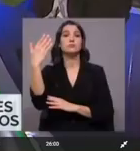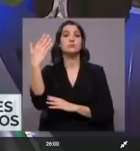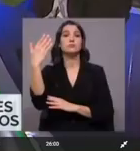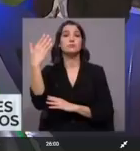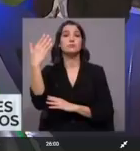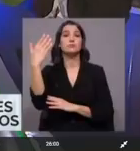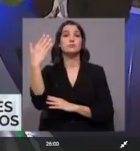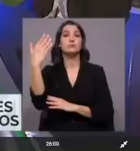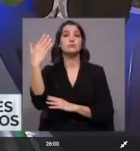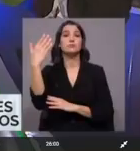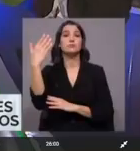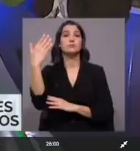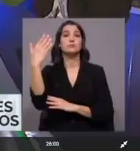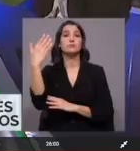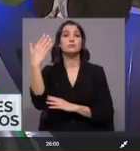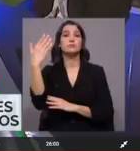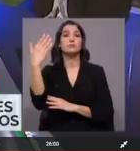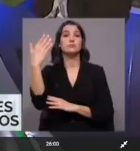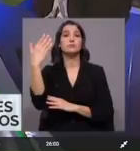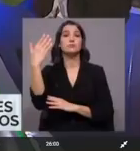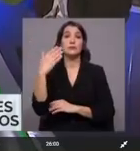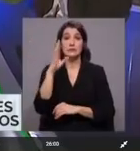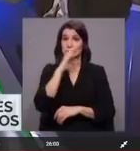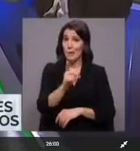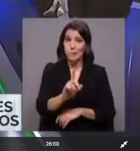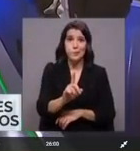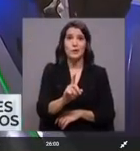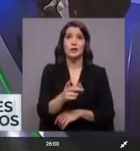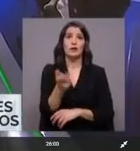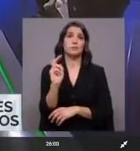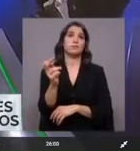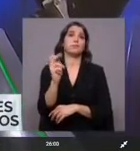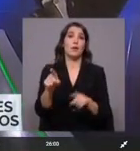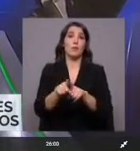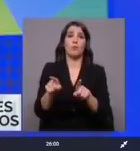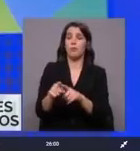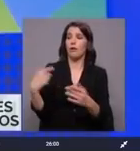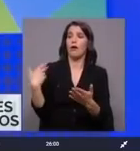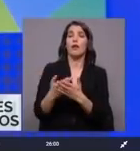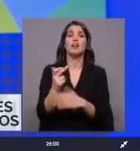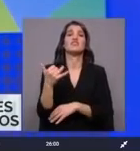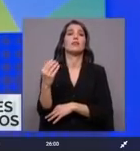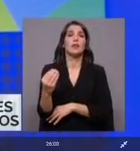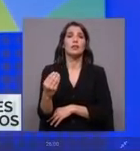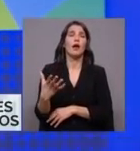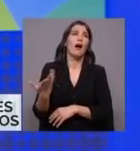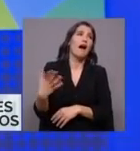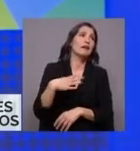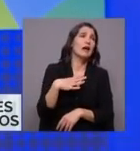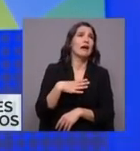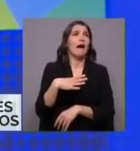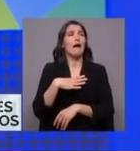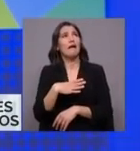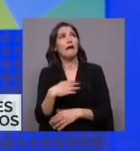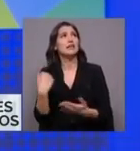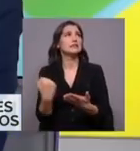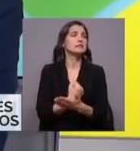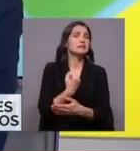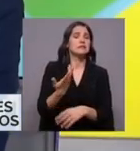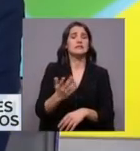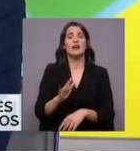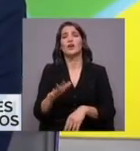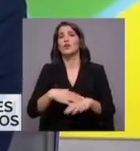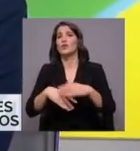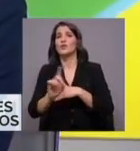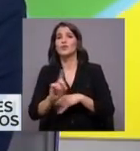portugueses ganham - Miura acho que era isso que eu queria ver quanto é que são as décadas com as duas últimas a lamentar diz não ter a conversar agora é só